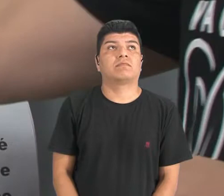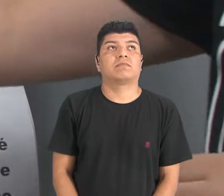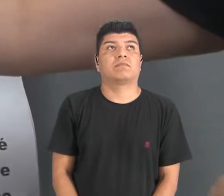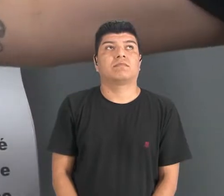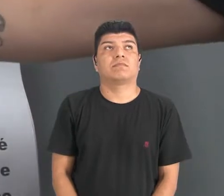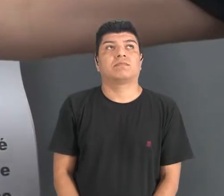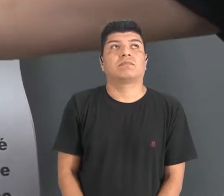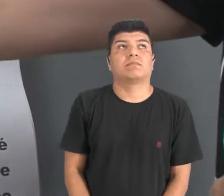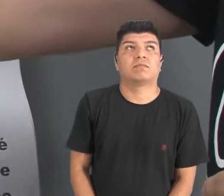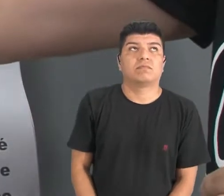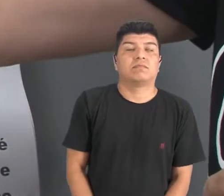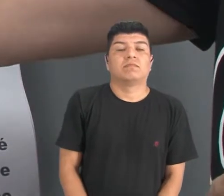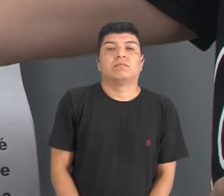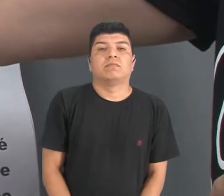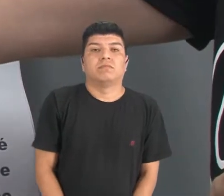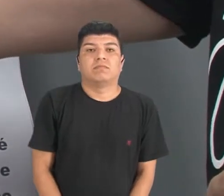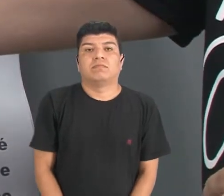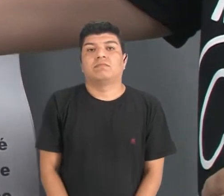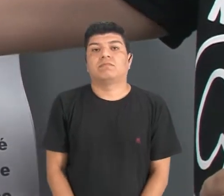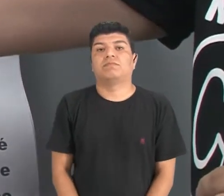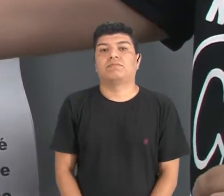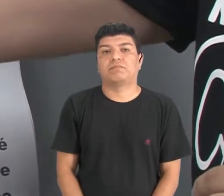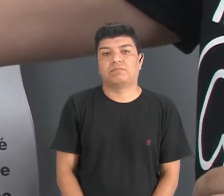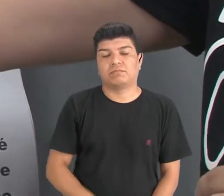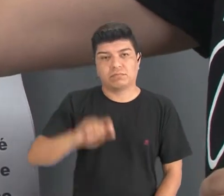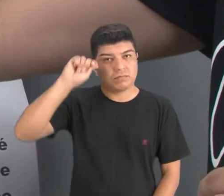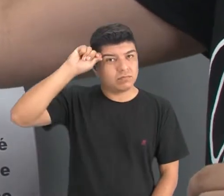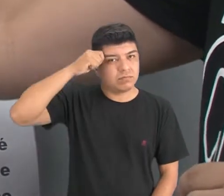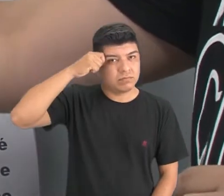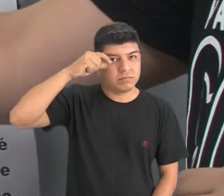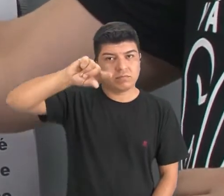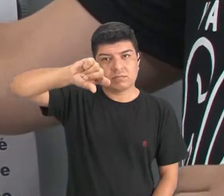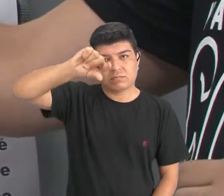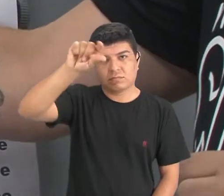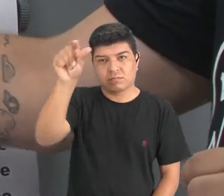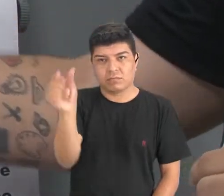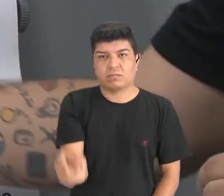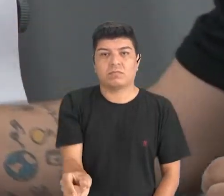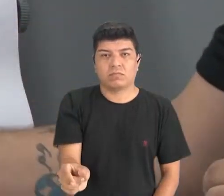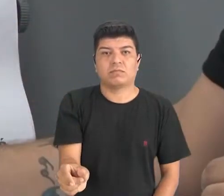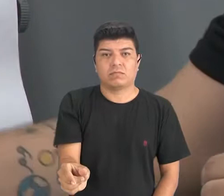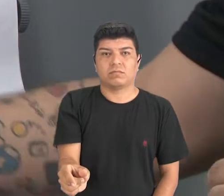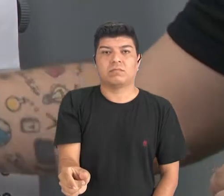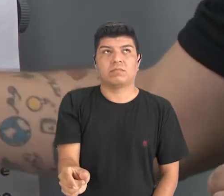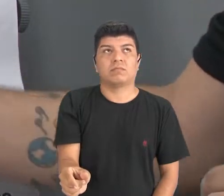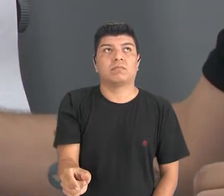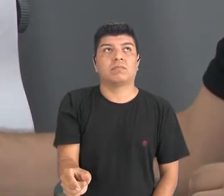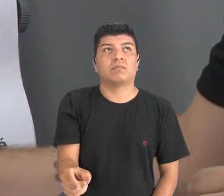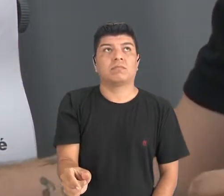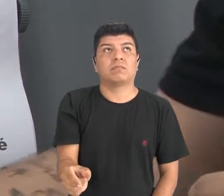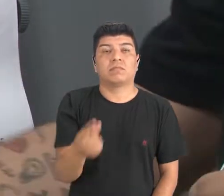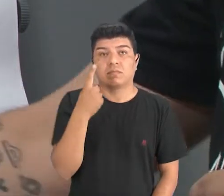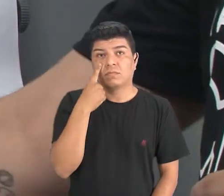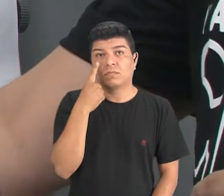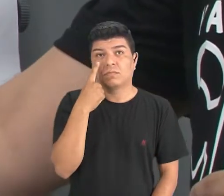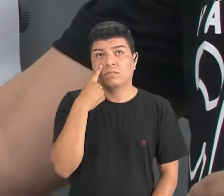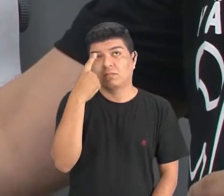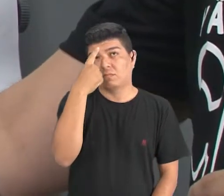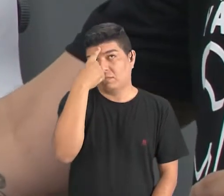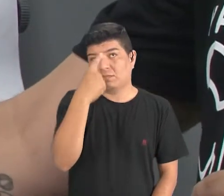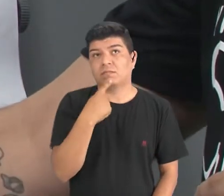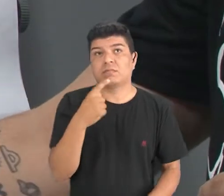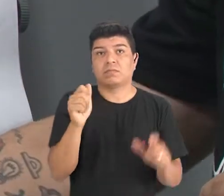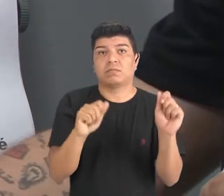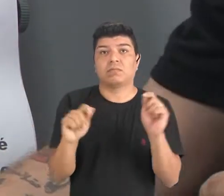Acompanhe aqui comigo. Ó, Negrinho do Pastoreio. Aqui, nós já vimos ele aqui.